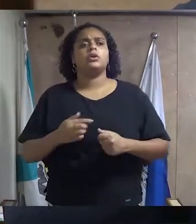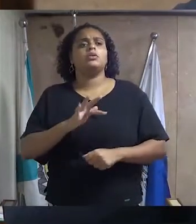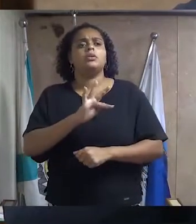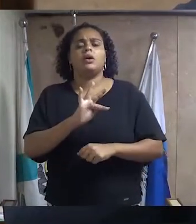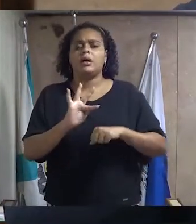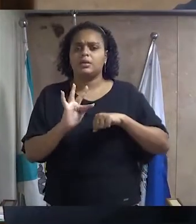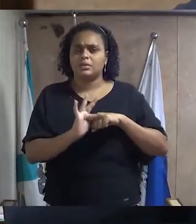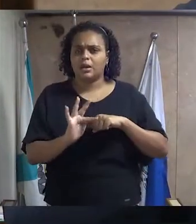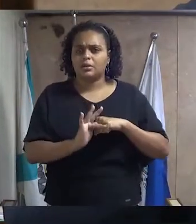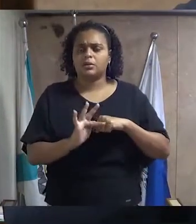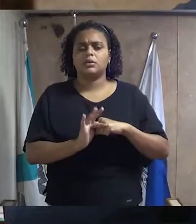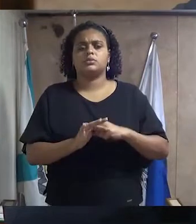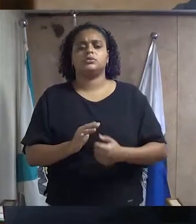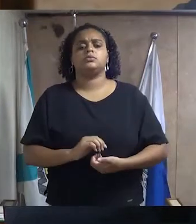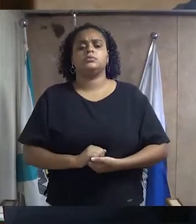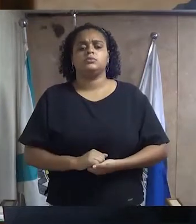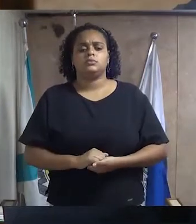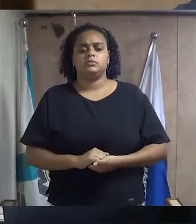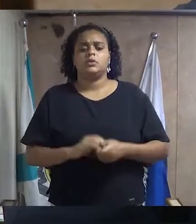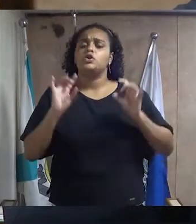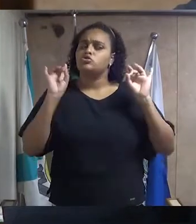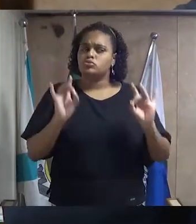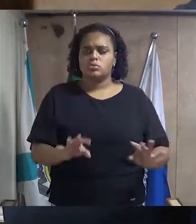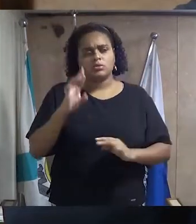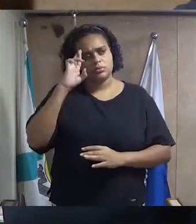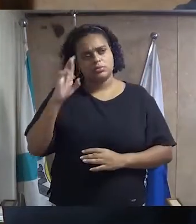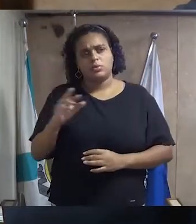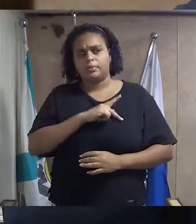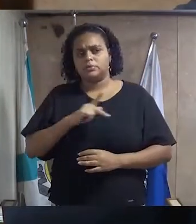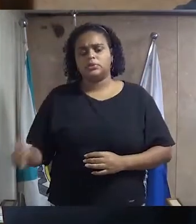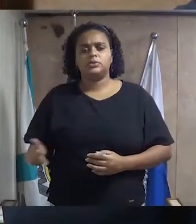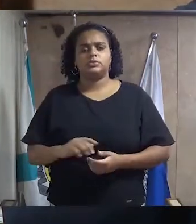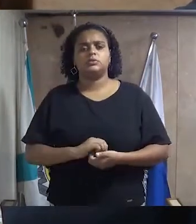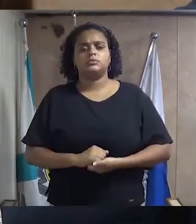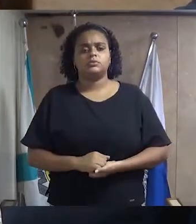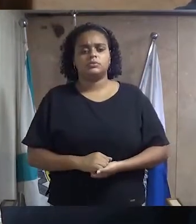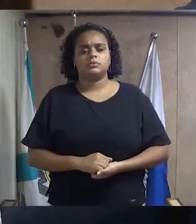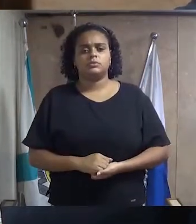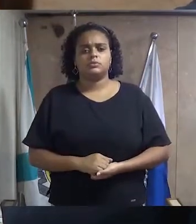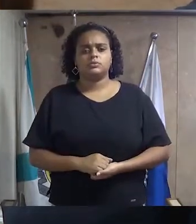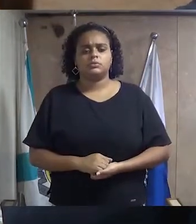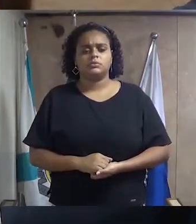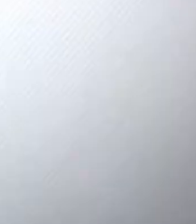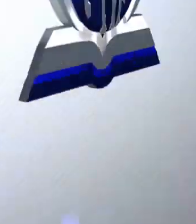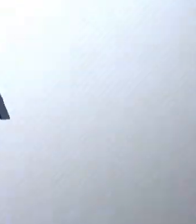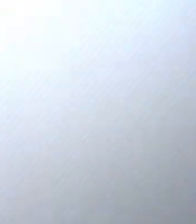Gestão Técnica, Tecnológicos. É isso, senhor presidente.